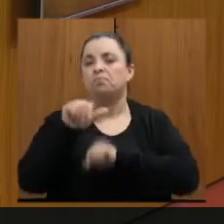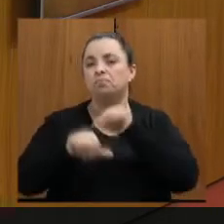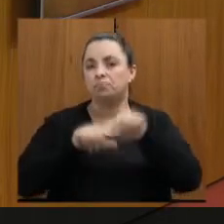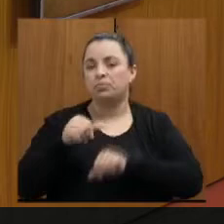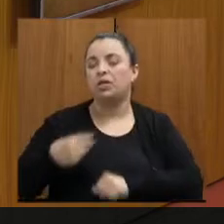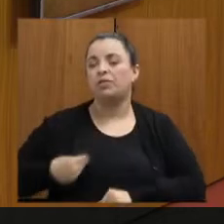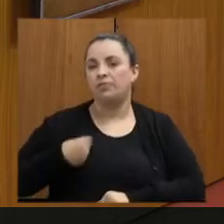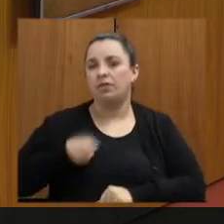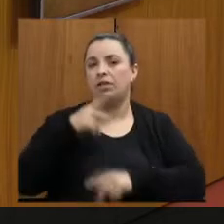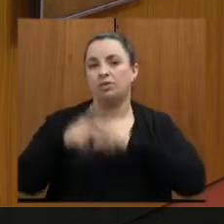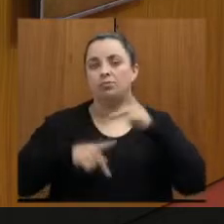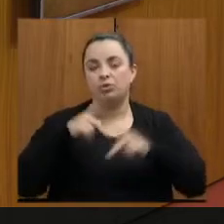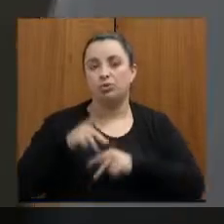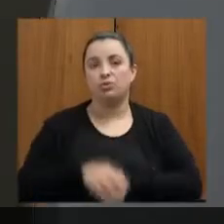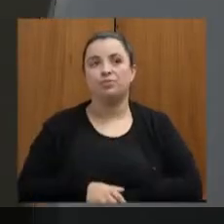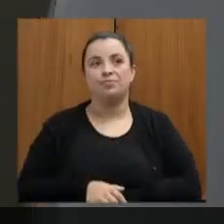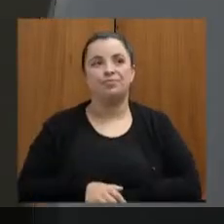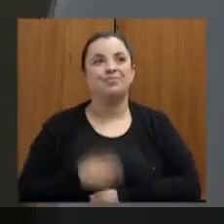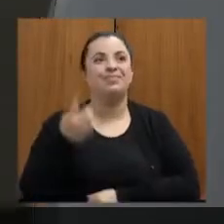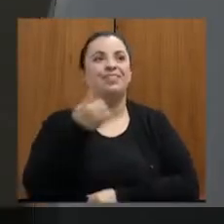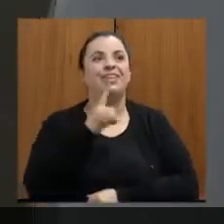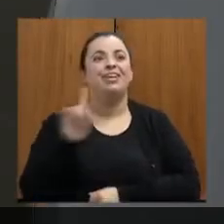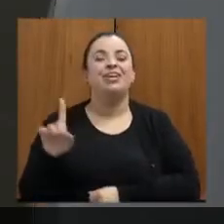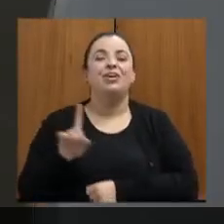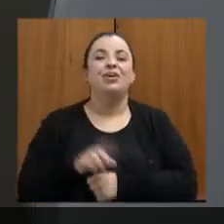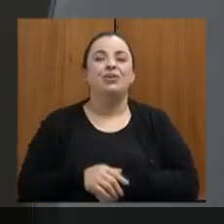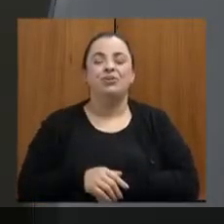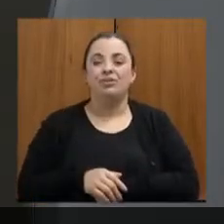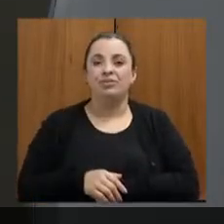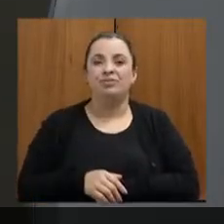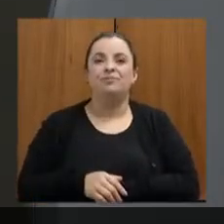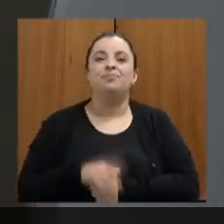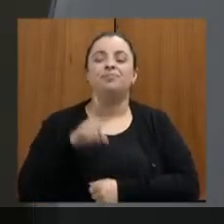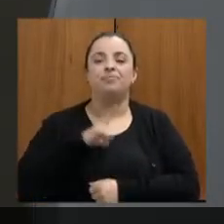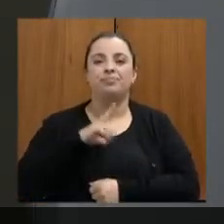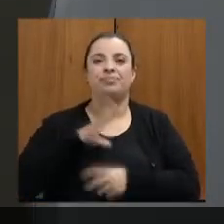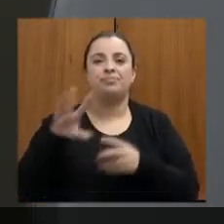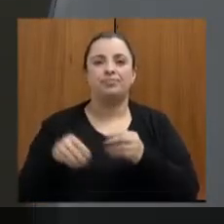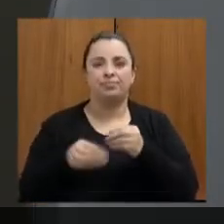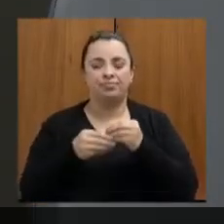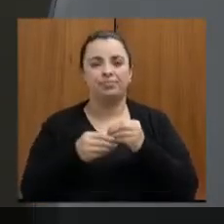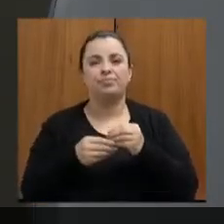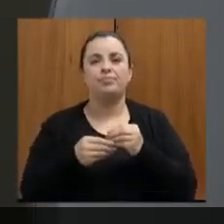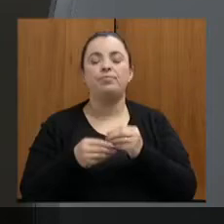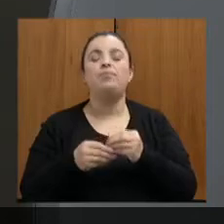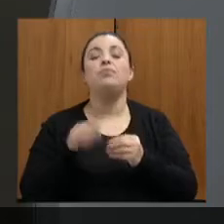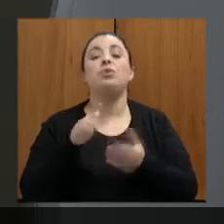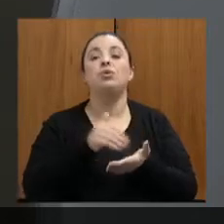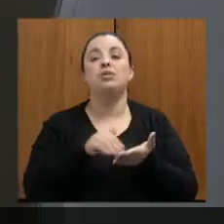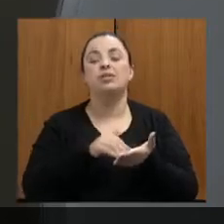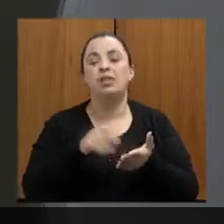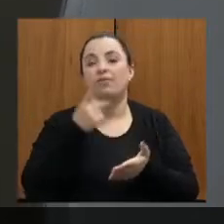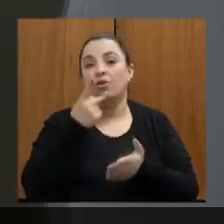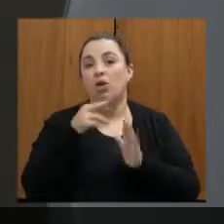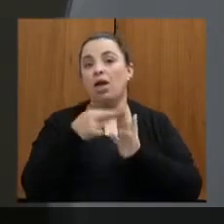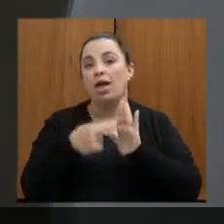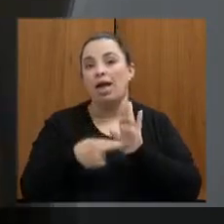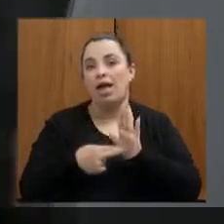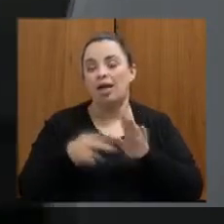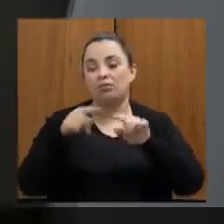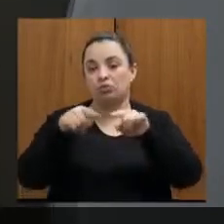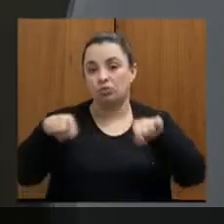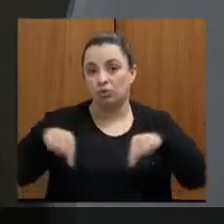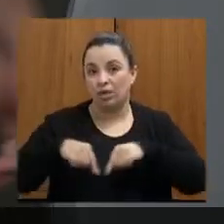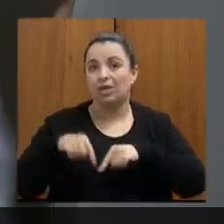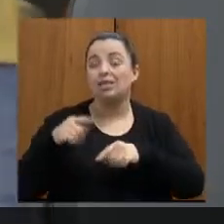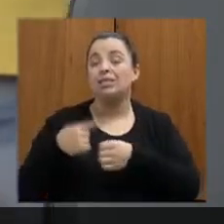pessoas e por último só observação viu Deputado João Leite pois não é o secretário falou sobre a regularização fundiária em Contagem hoje de